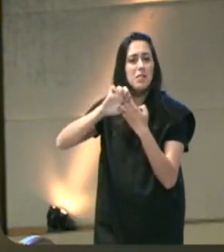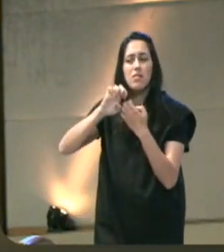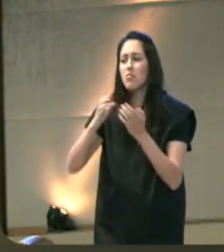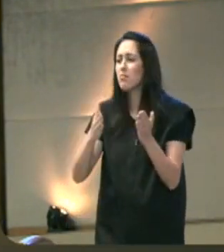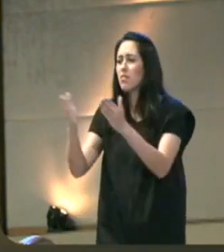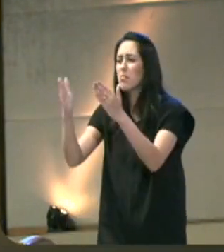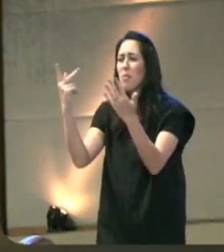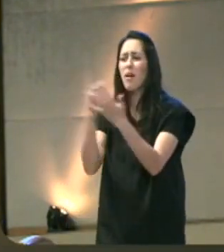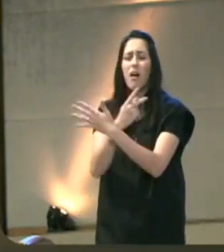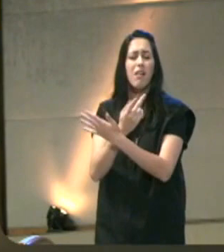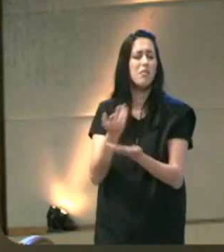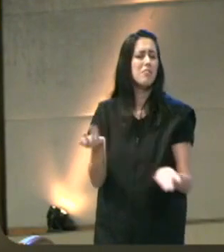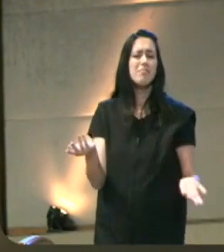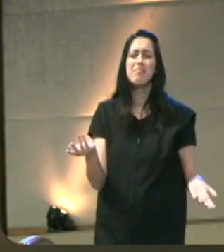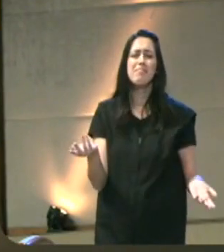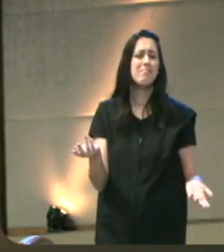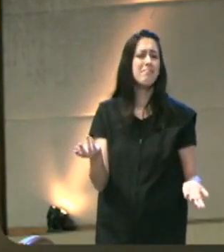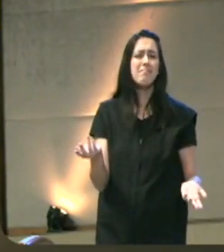errado.